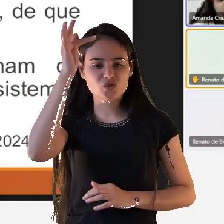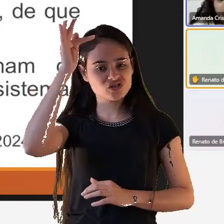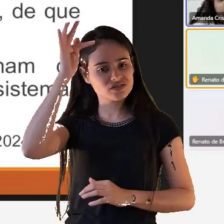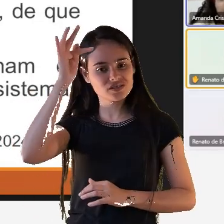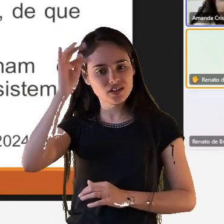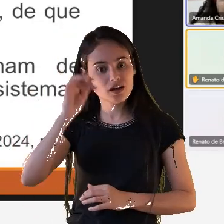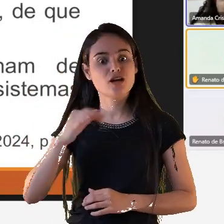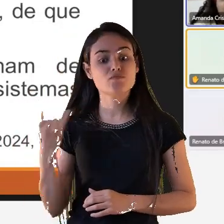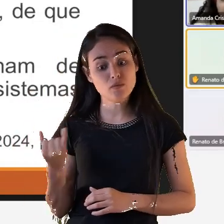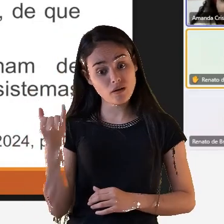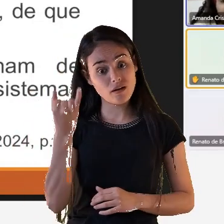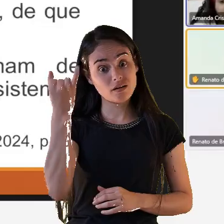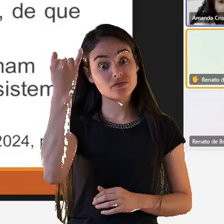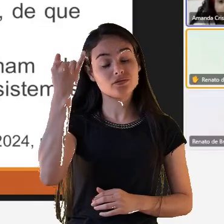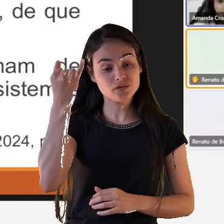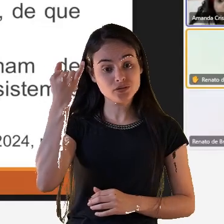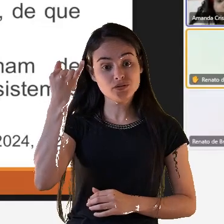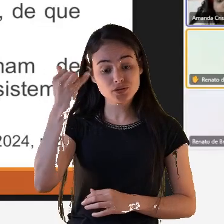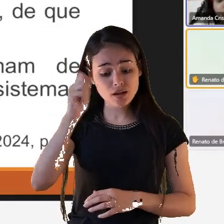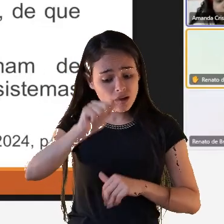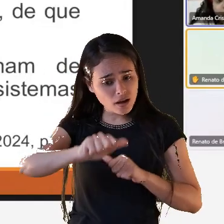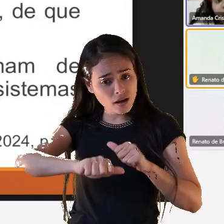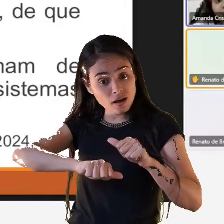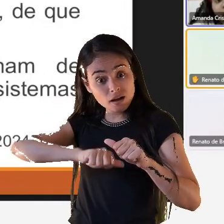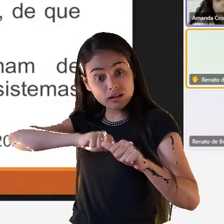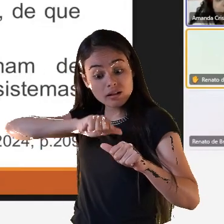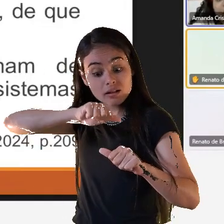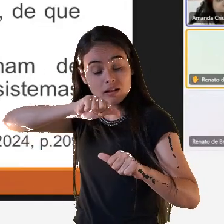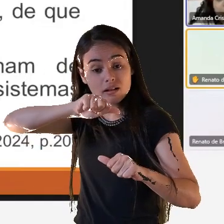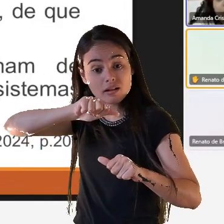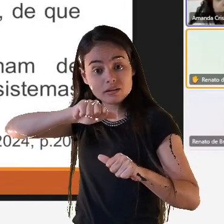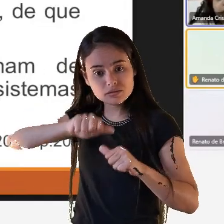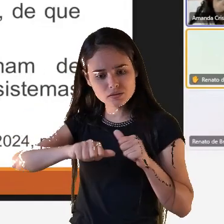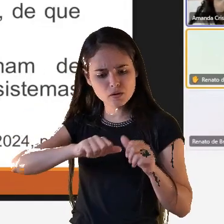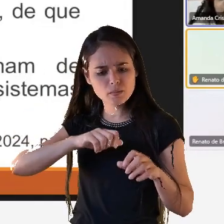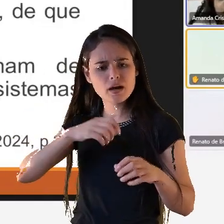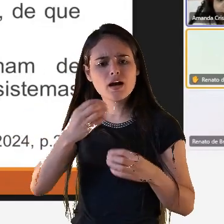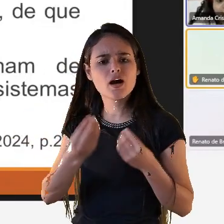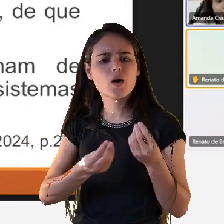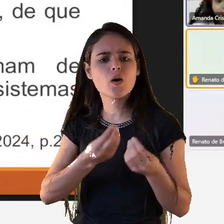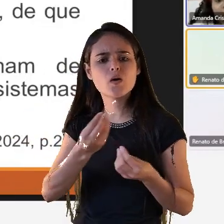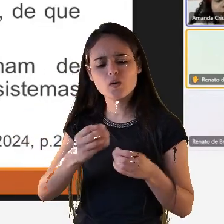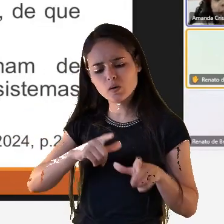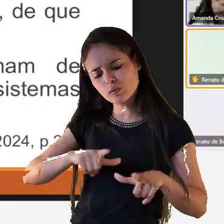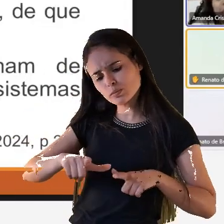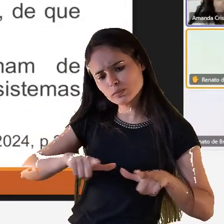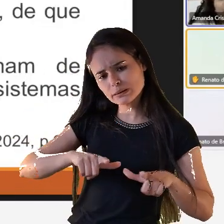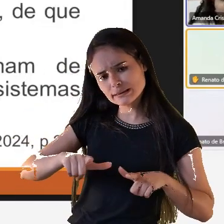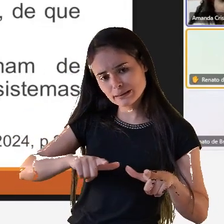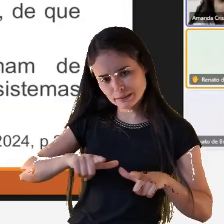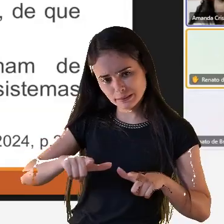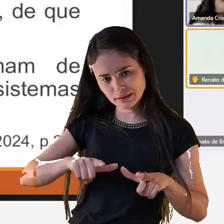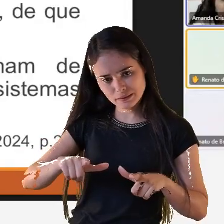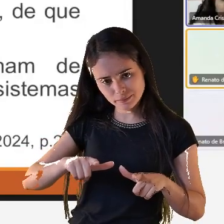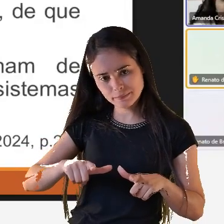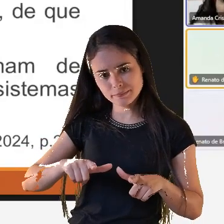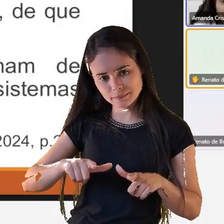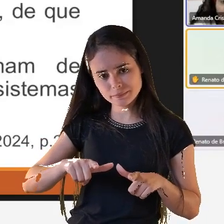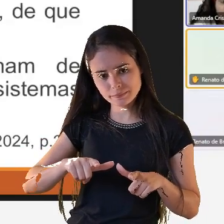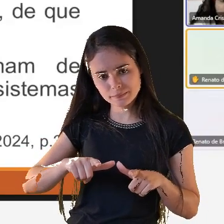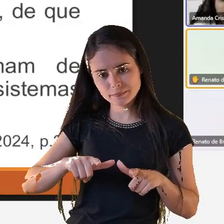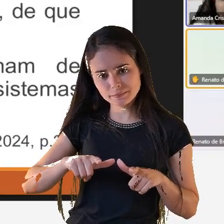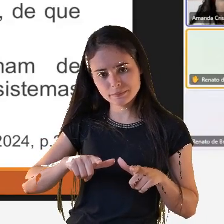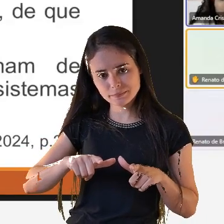importantíssimas para modificar a forma como se trabalhava, como se executava